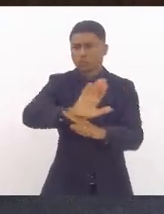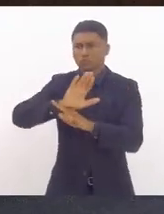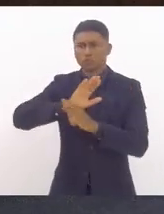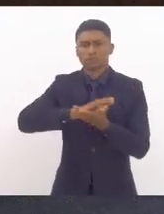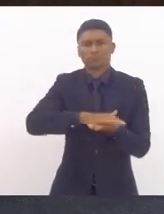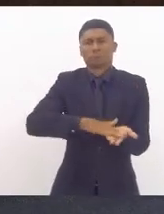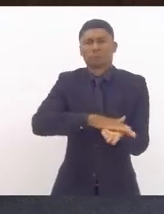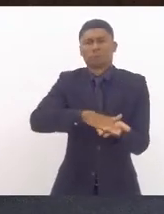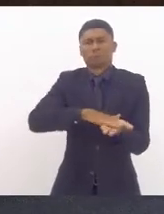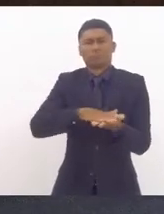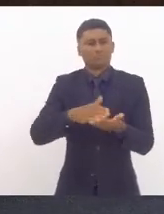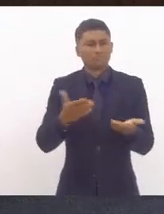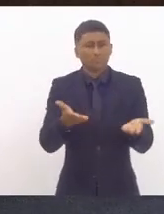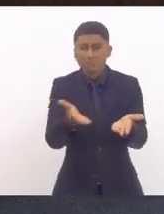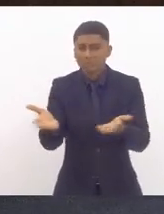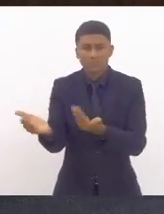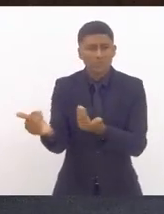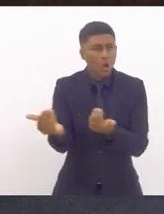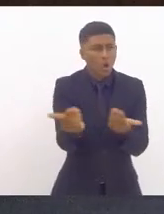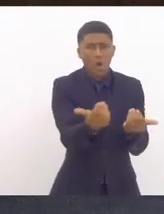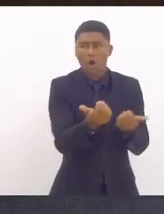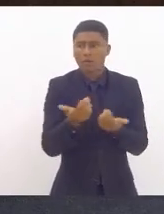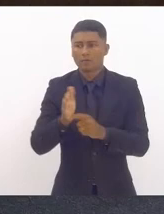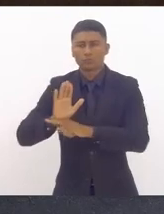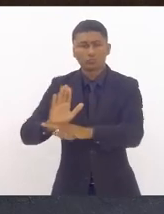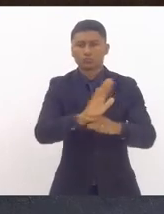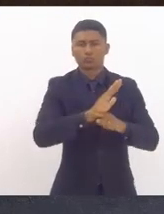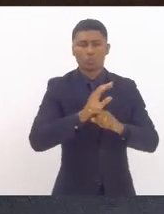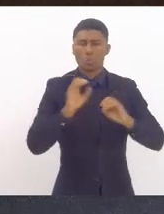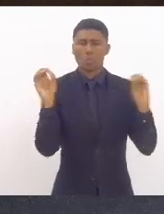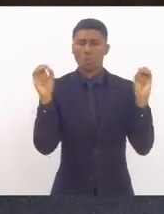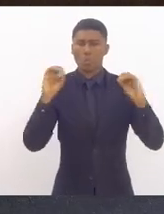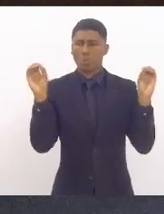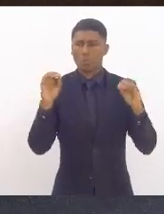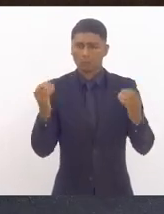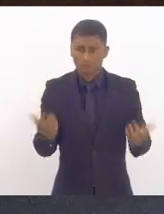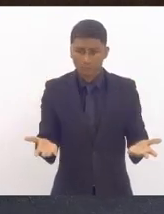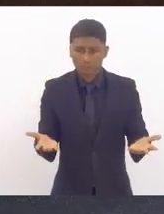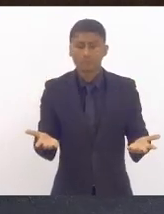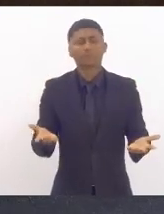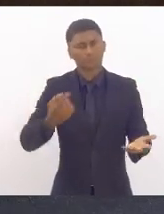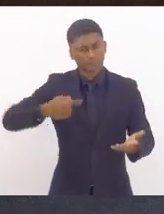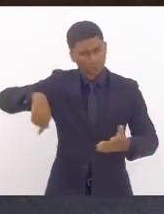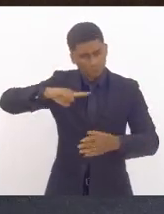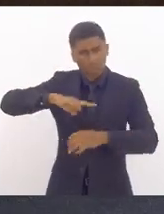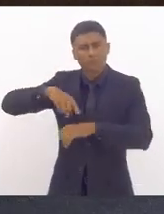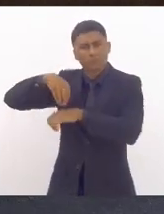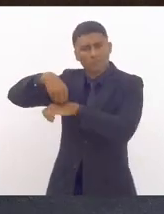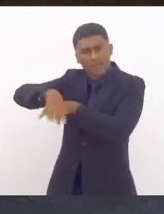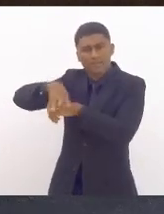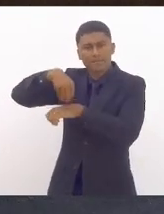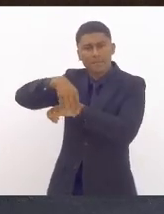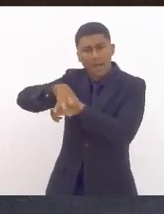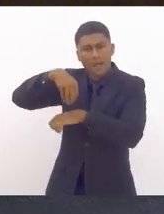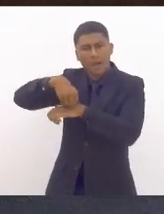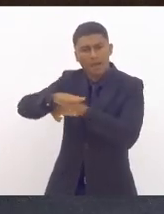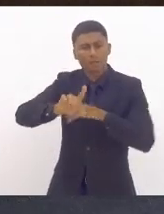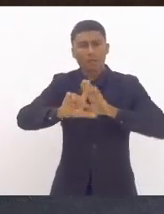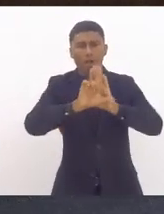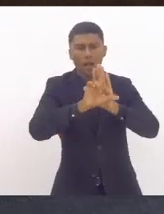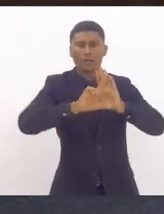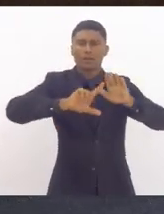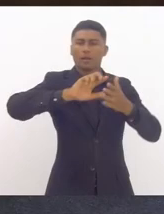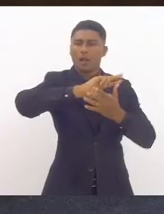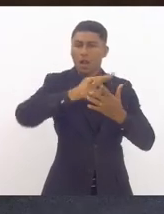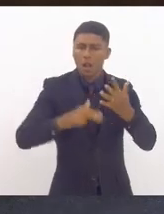reconheça a potencialidade da nossa juventude. Então, nós também fizemos várias indicações legislativas para a